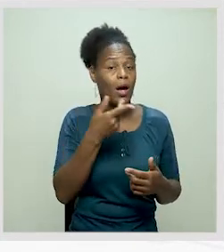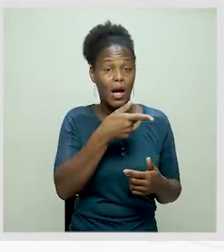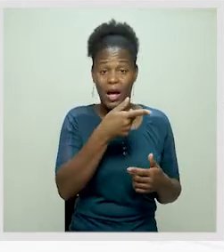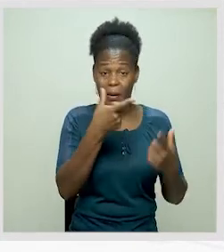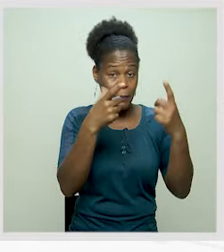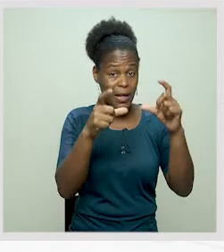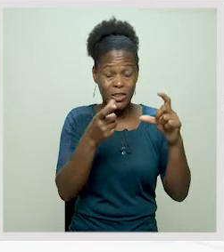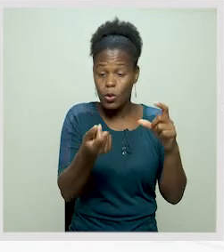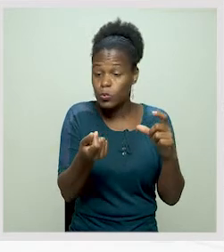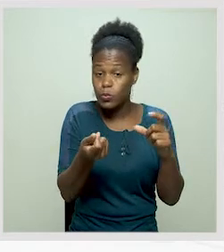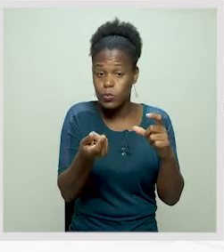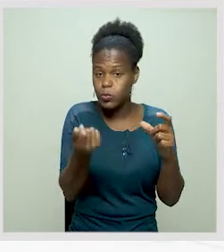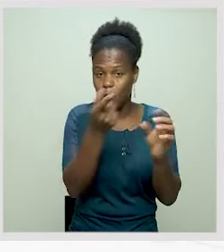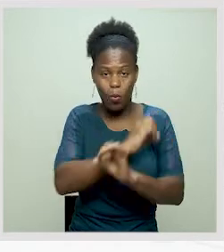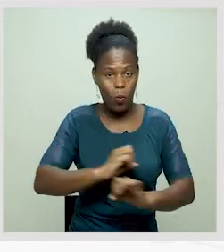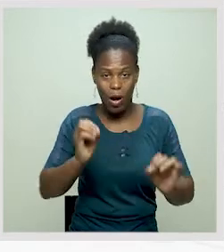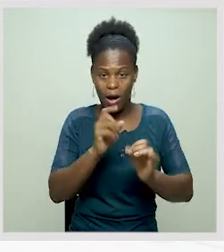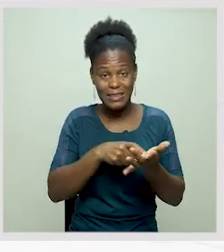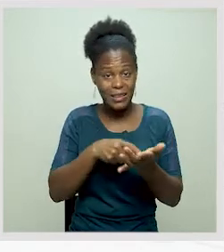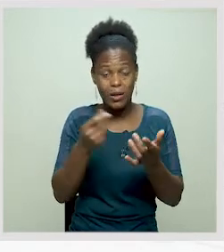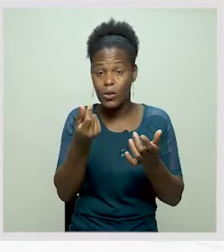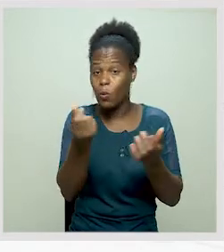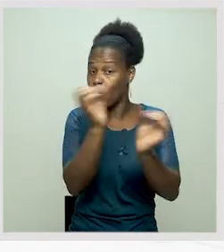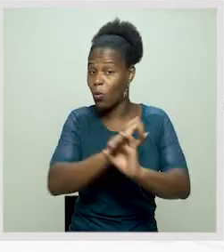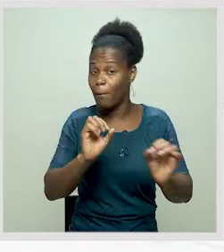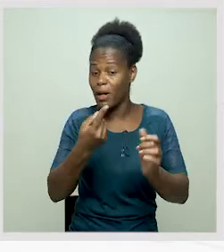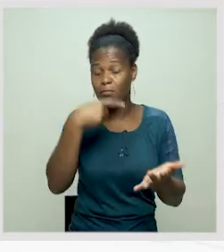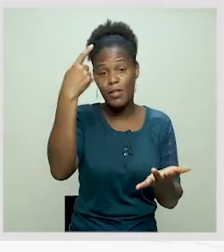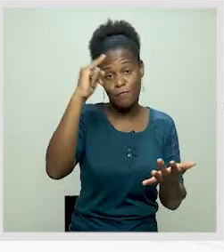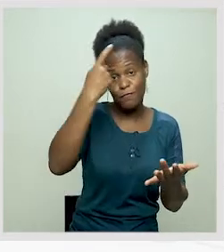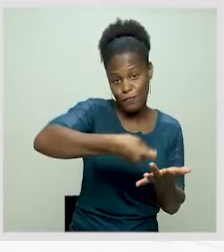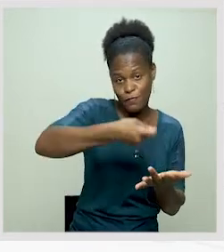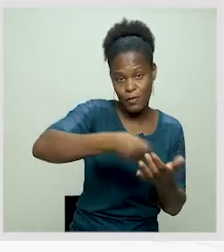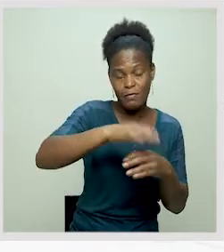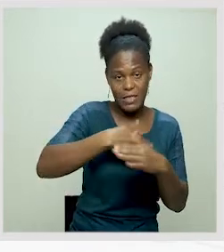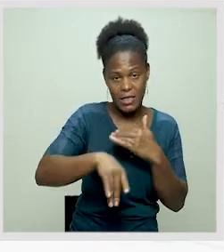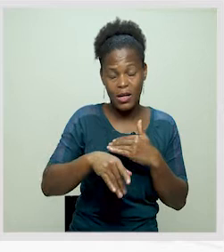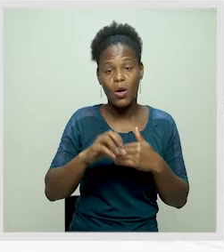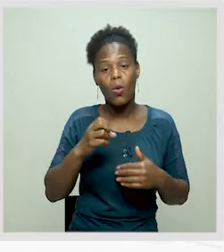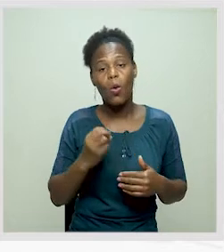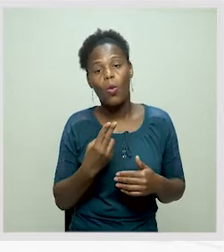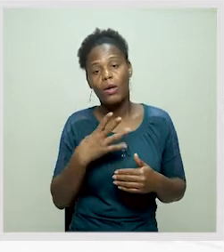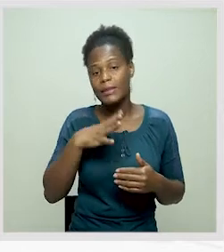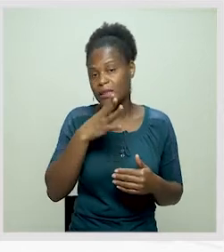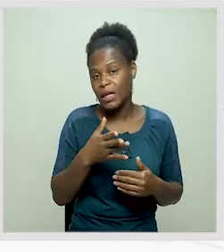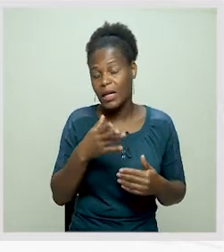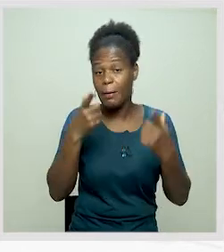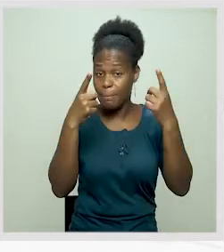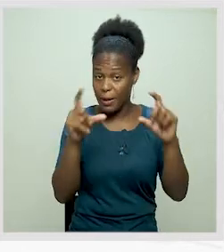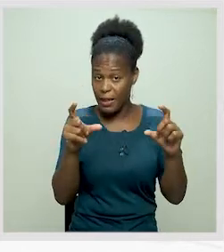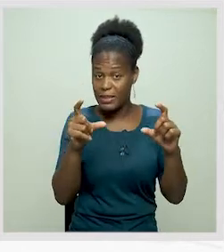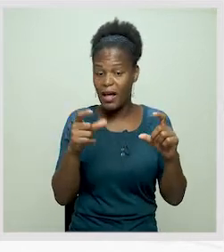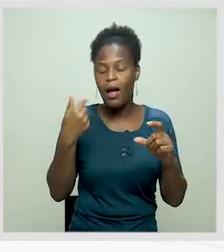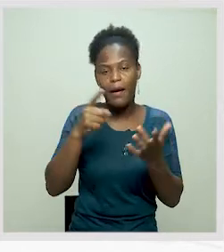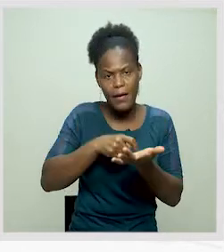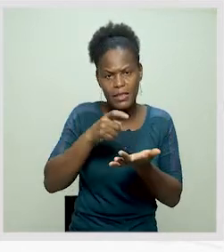não dispõe de recursos financeiros necessários para fazer o investimento, ou seja, a empresa